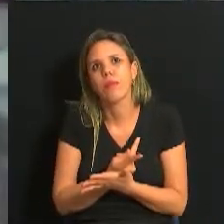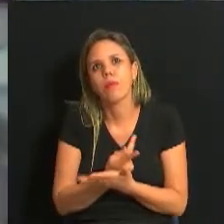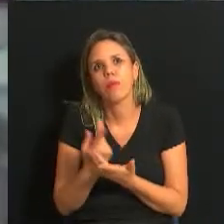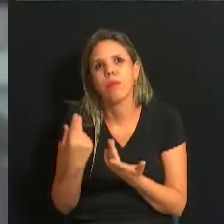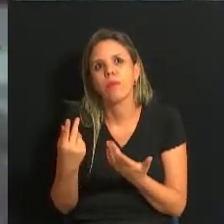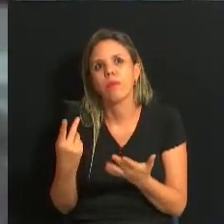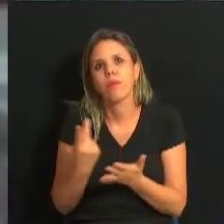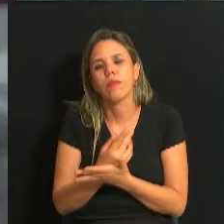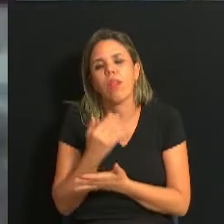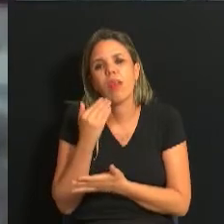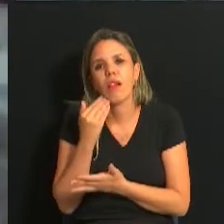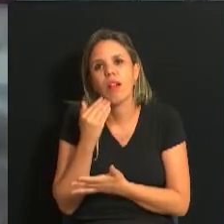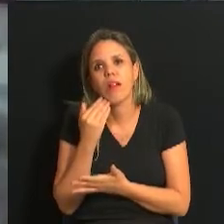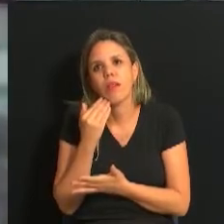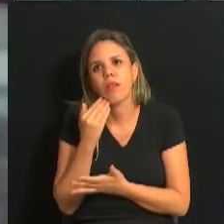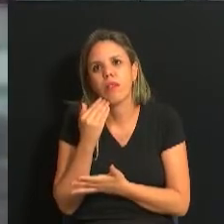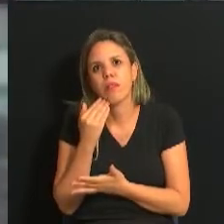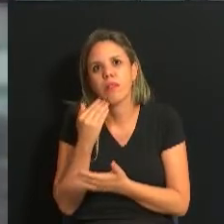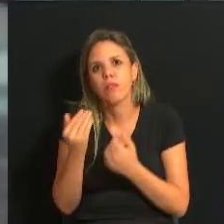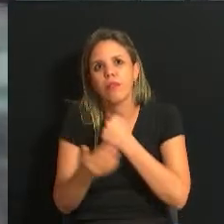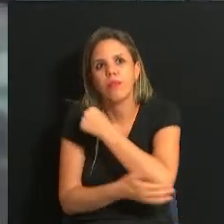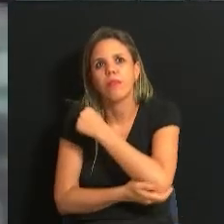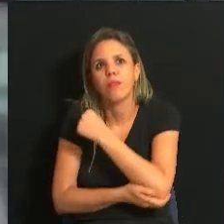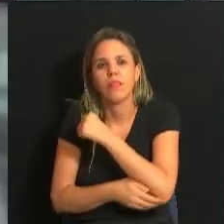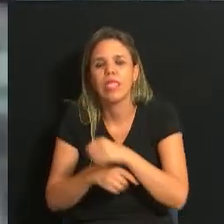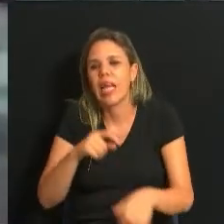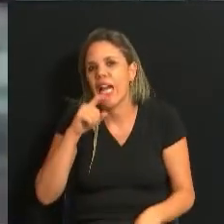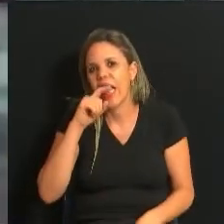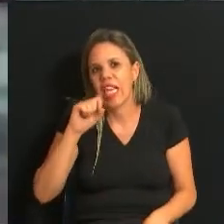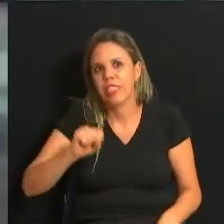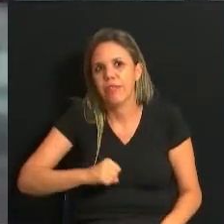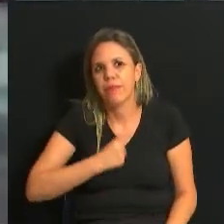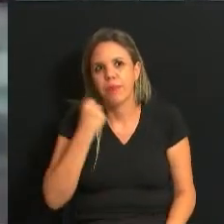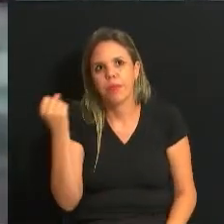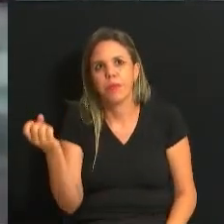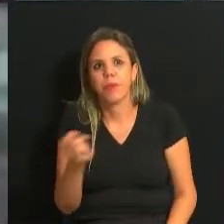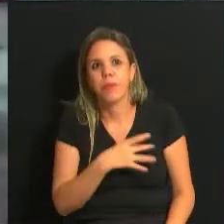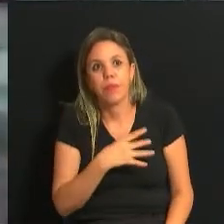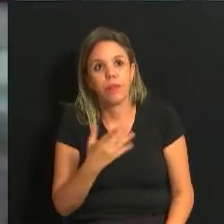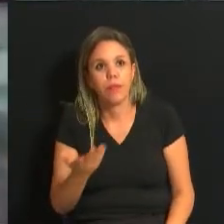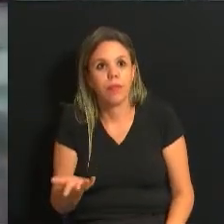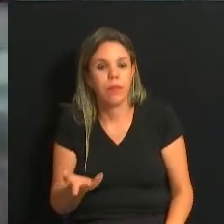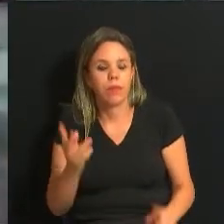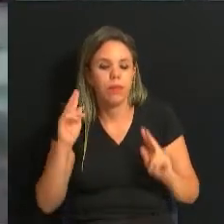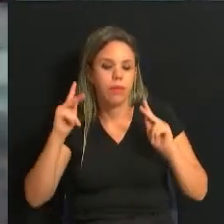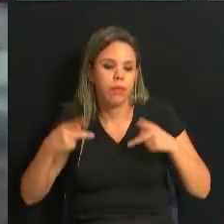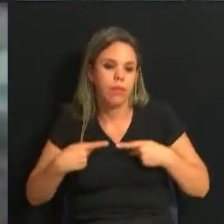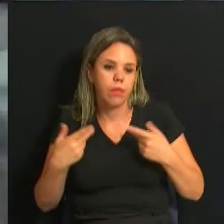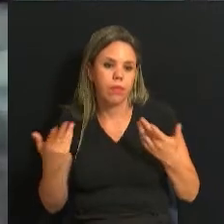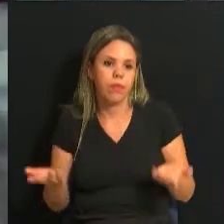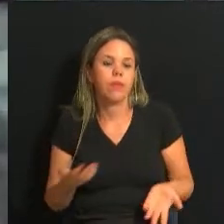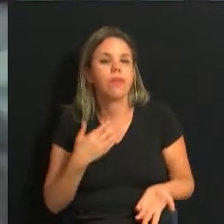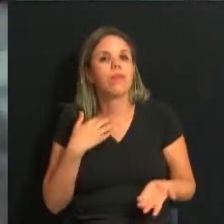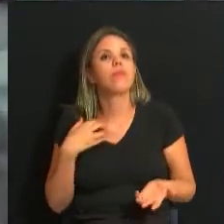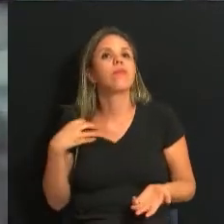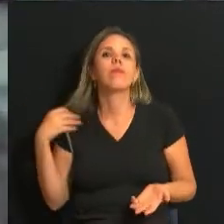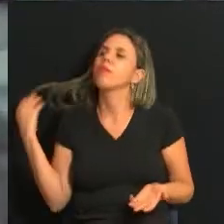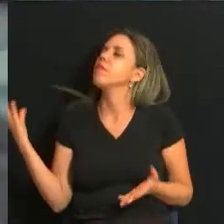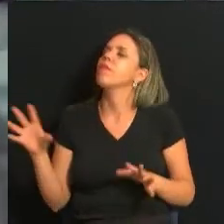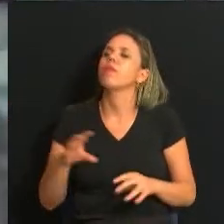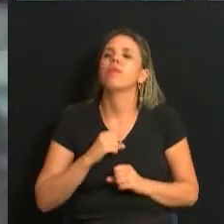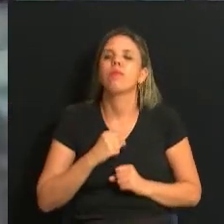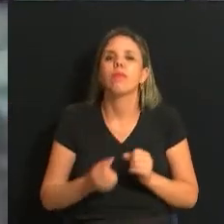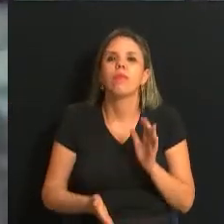imperfeito, todo mundo sente ciúme, inveja, todo mundo tem raiva, tem medo, e eu sou um ser humano, então eu vou acolher isso dentro de mim e vou